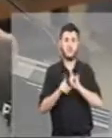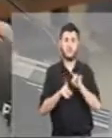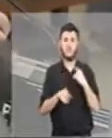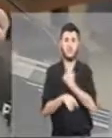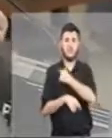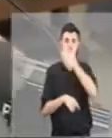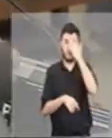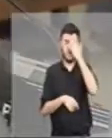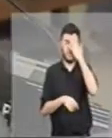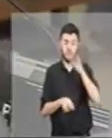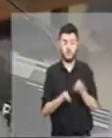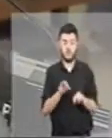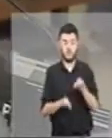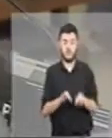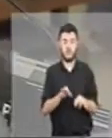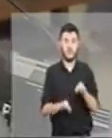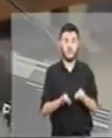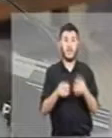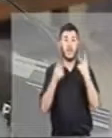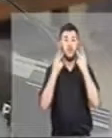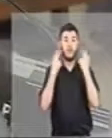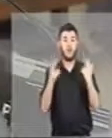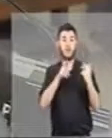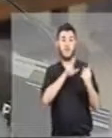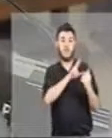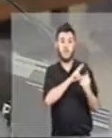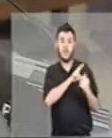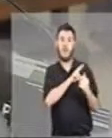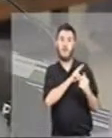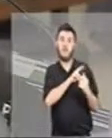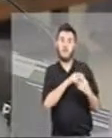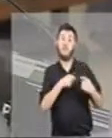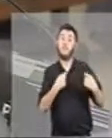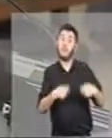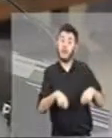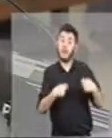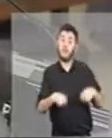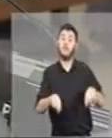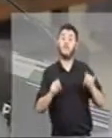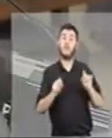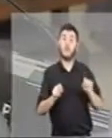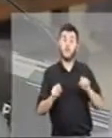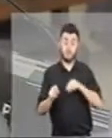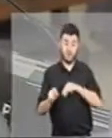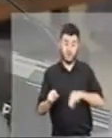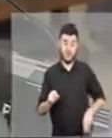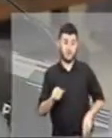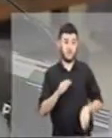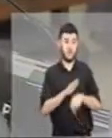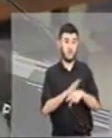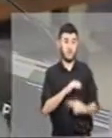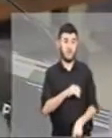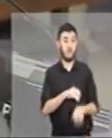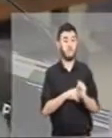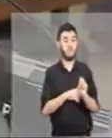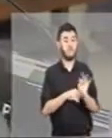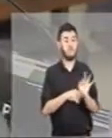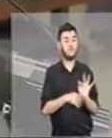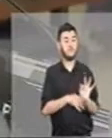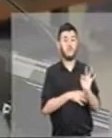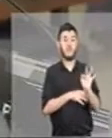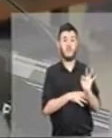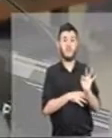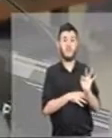investigação deveria ter sido um dos ministros do Supremo Tribunal Federal, escolhido